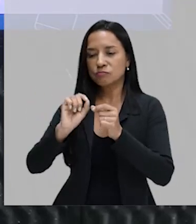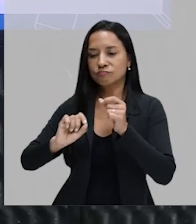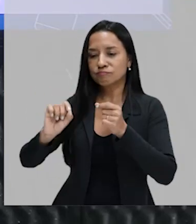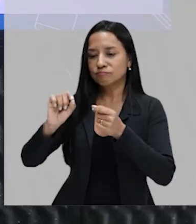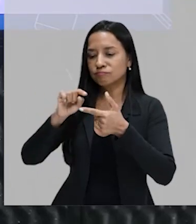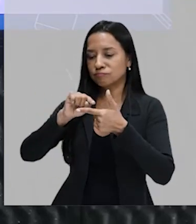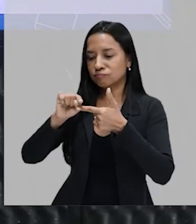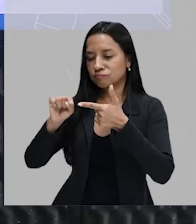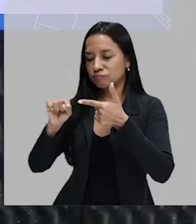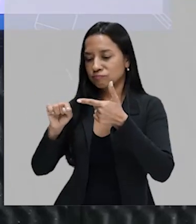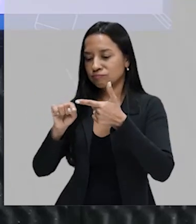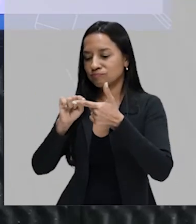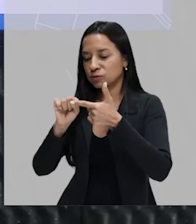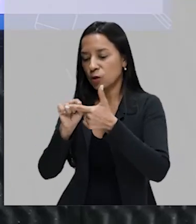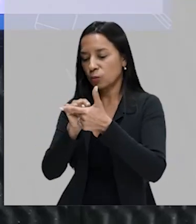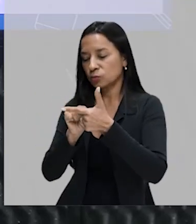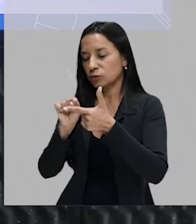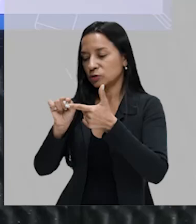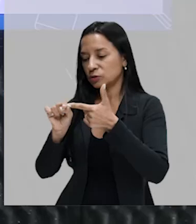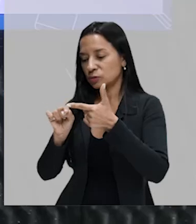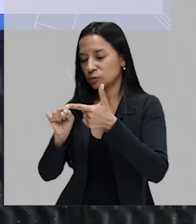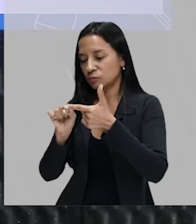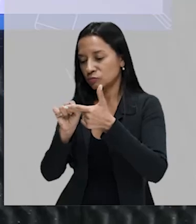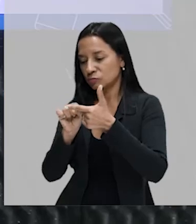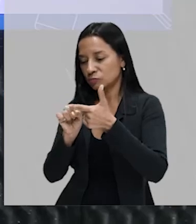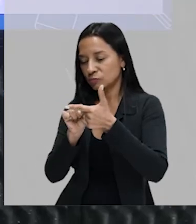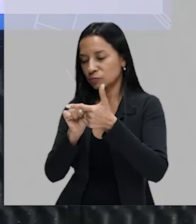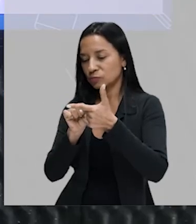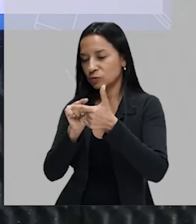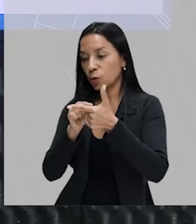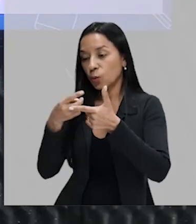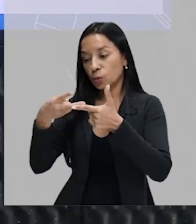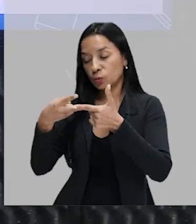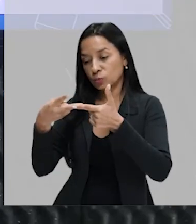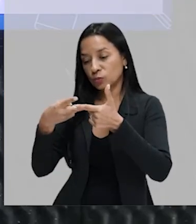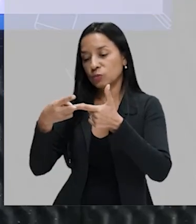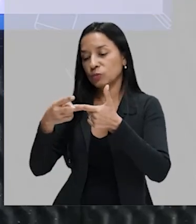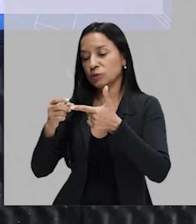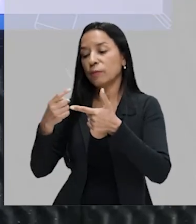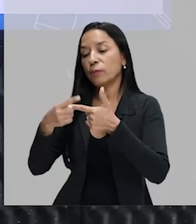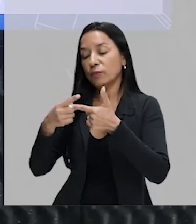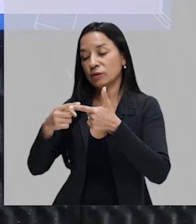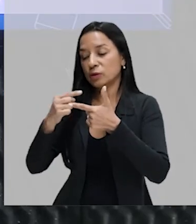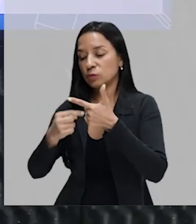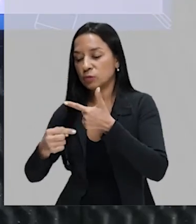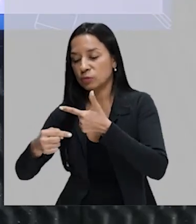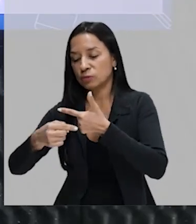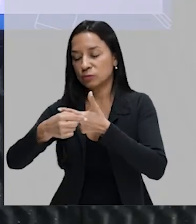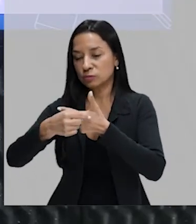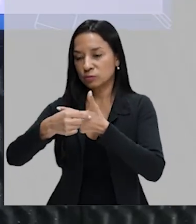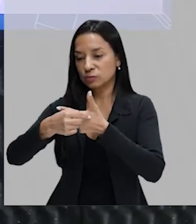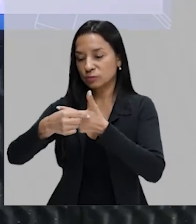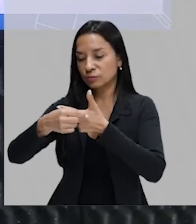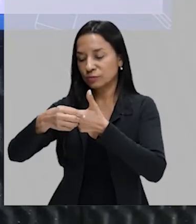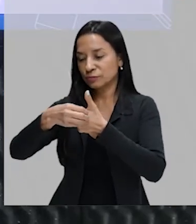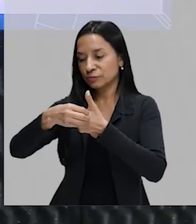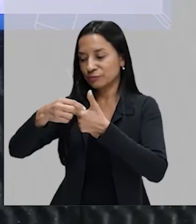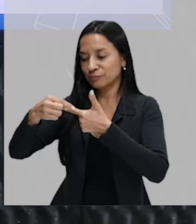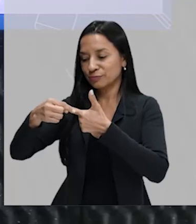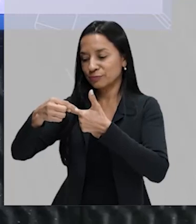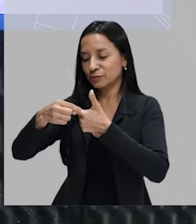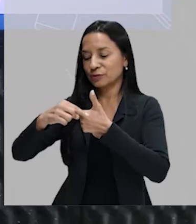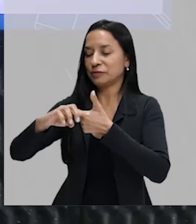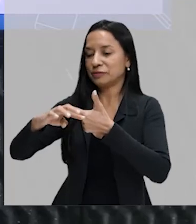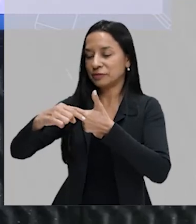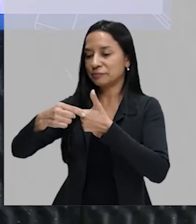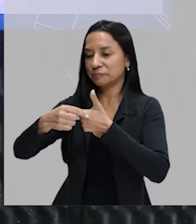até os testículos, tá? São dois canais deferentes, porque existem dois testículos, né? Então, esse canal deferente, ele vai chegar